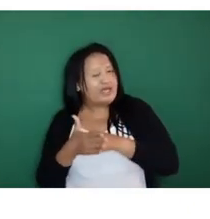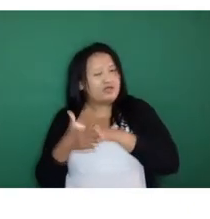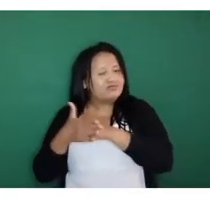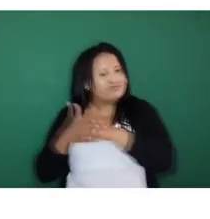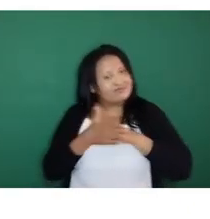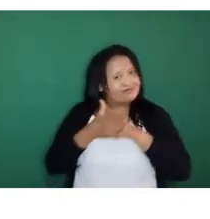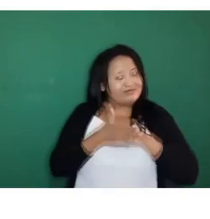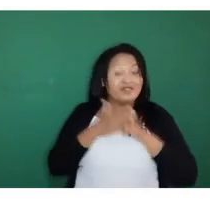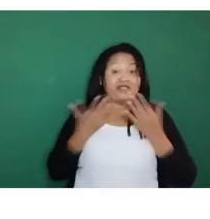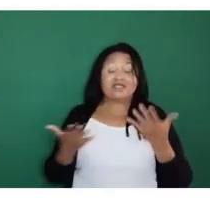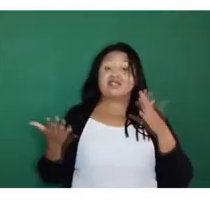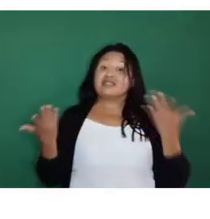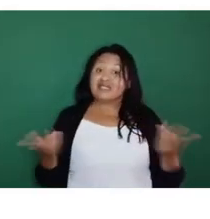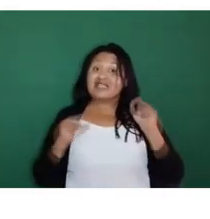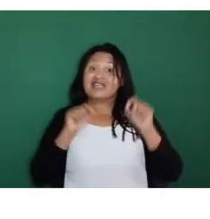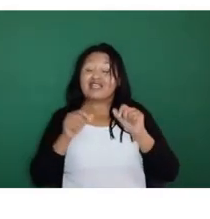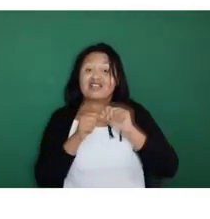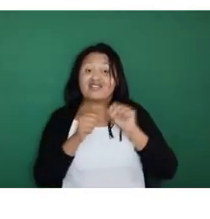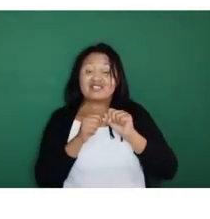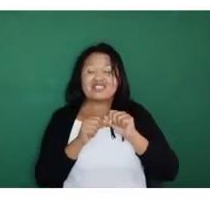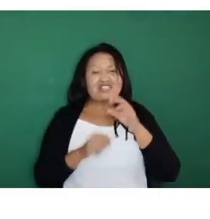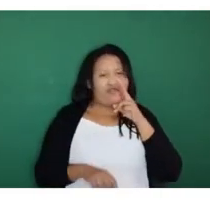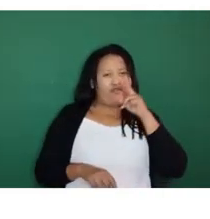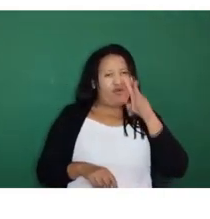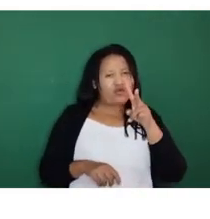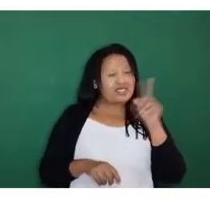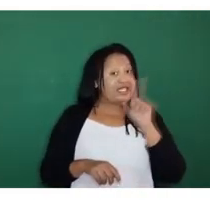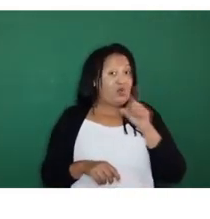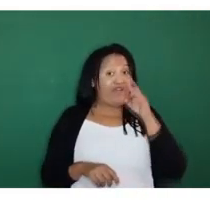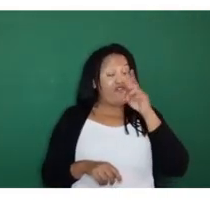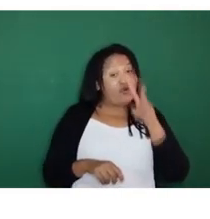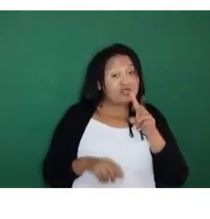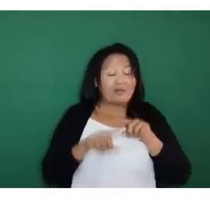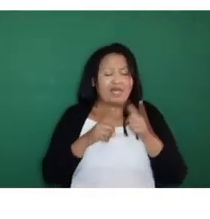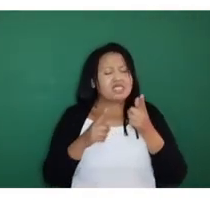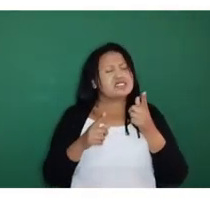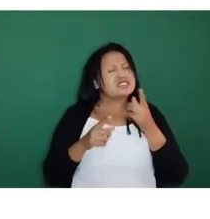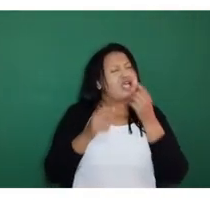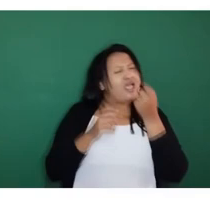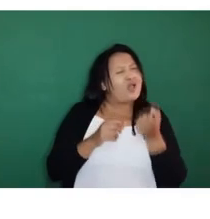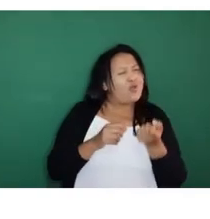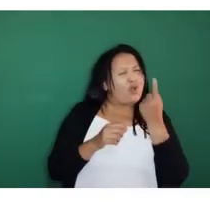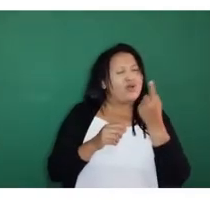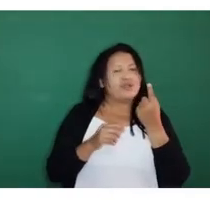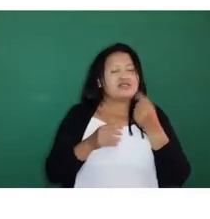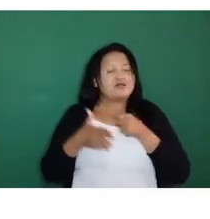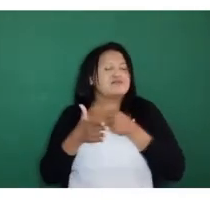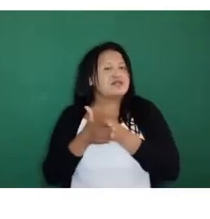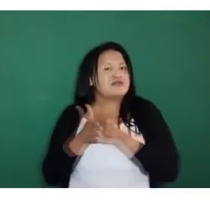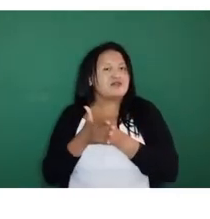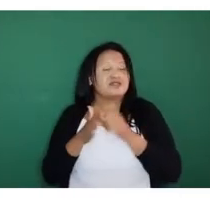quem tá fazendo essa força esse papel da força que não é a força né mas semelhante é a pressão então